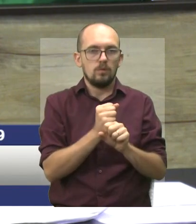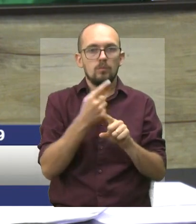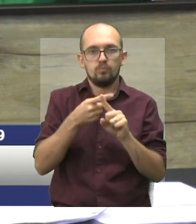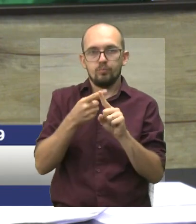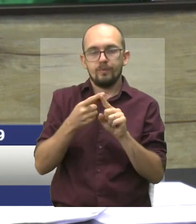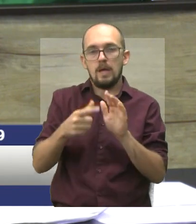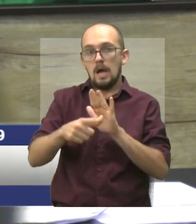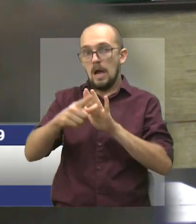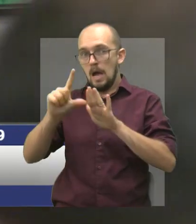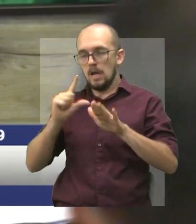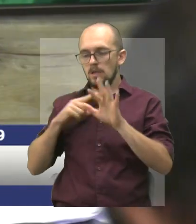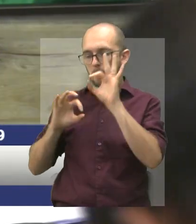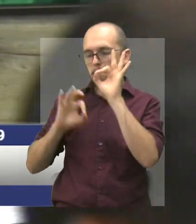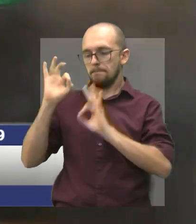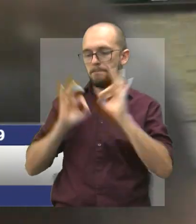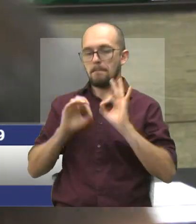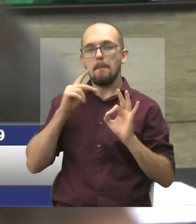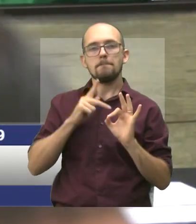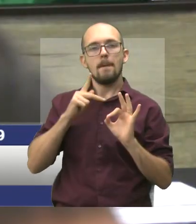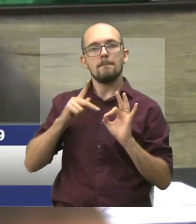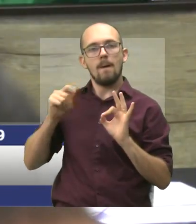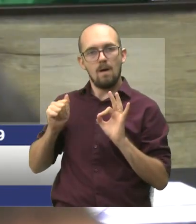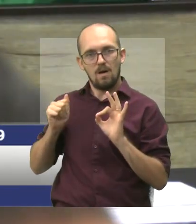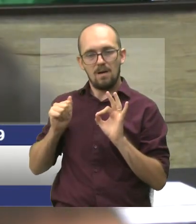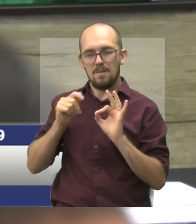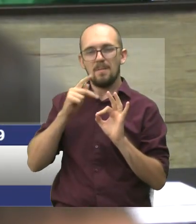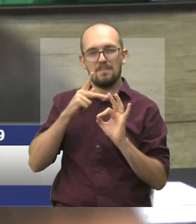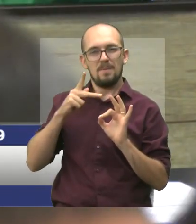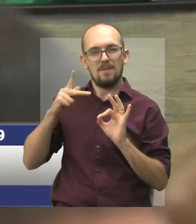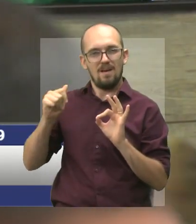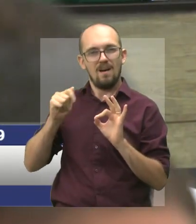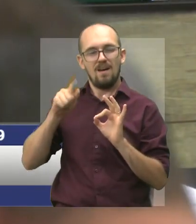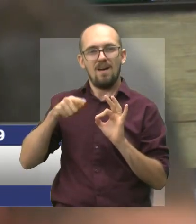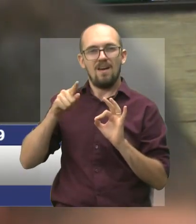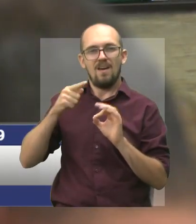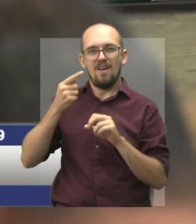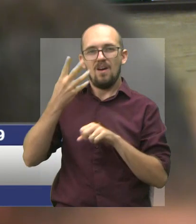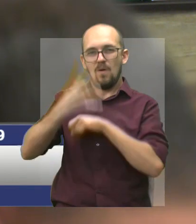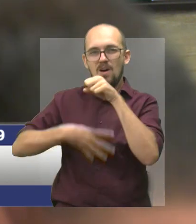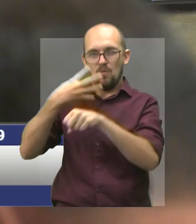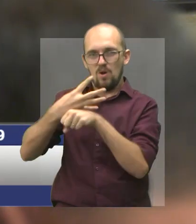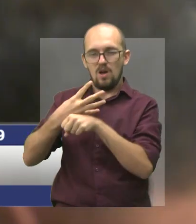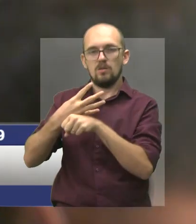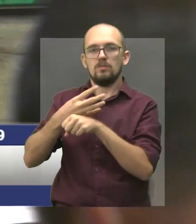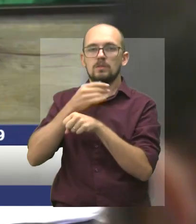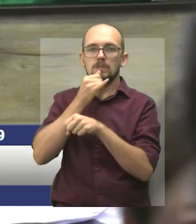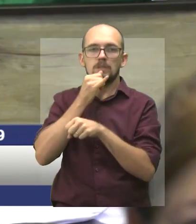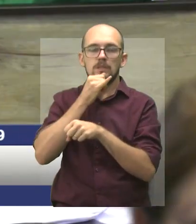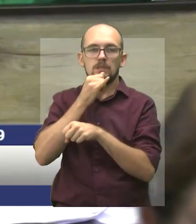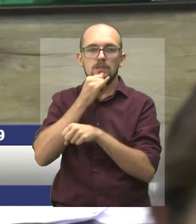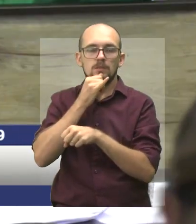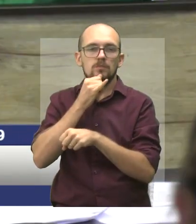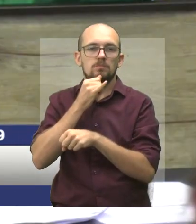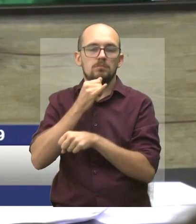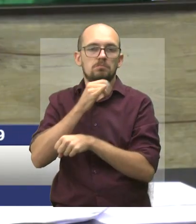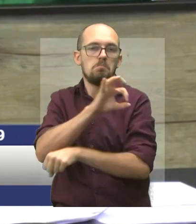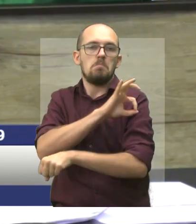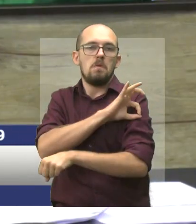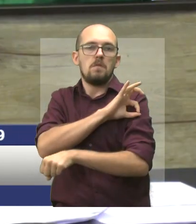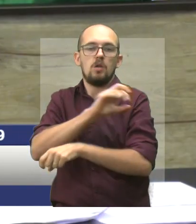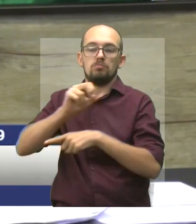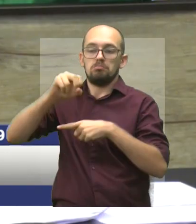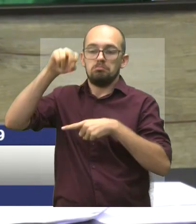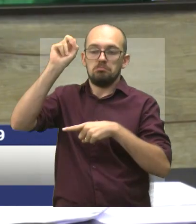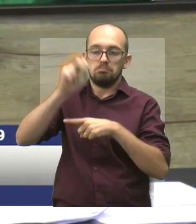Plano Plurianual, a qual é apresentado no primeiro ano de cada governo para os